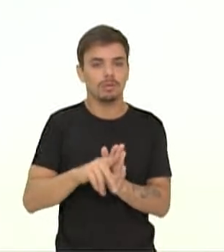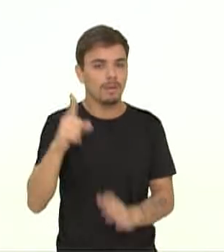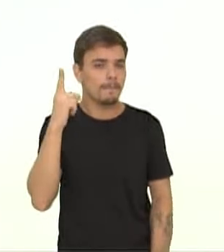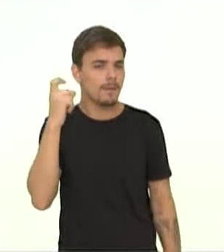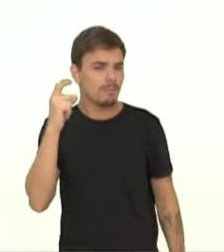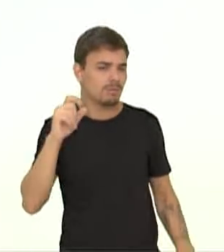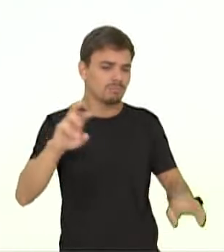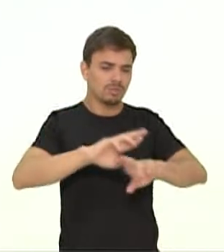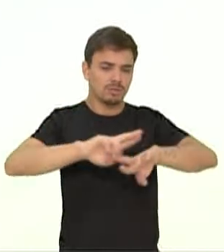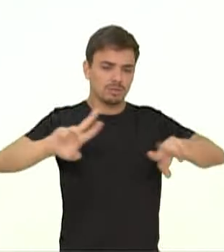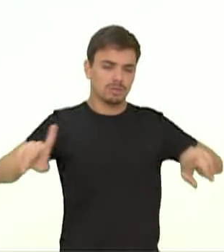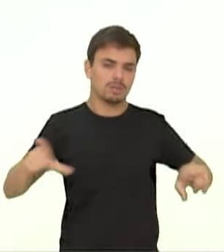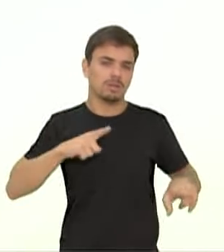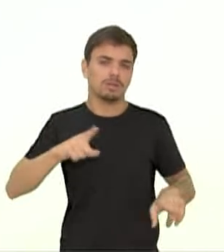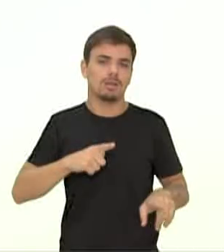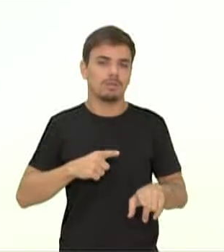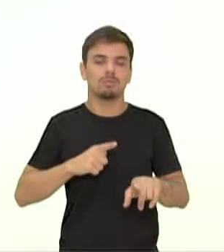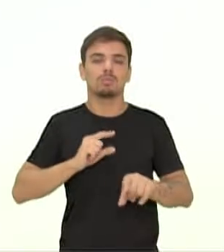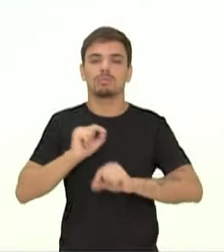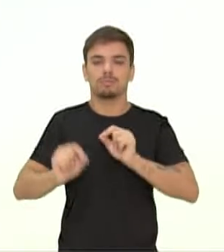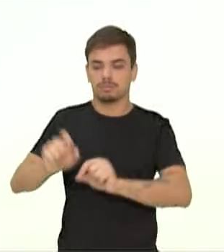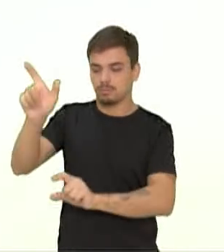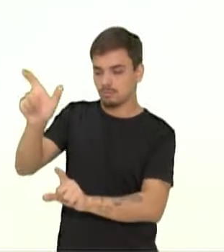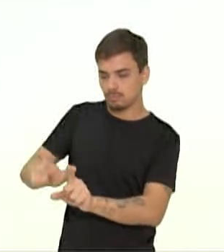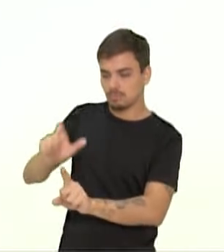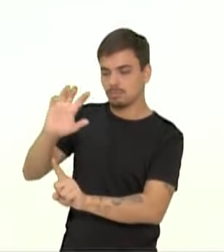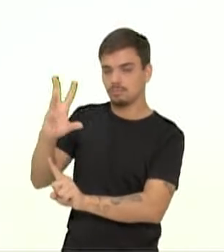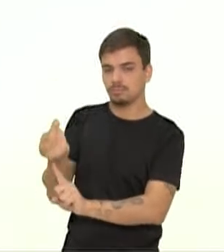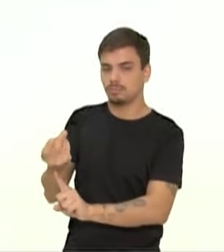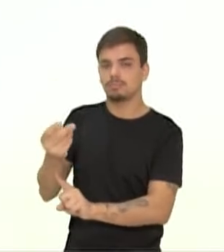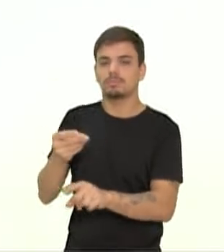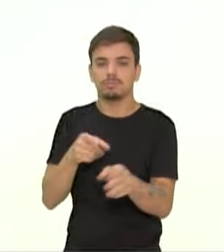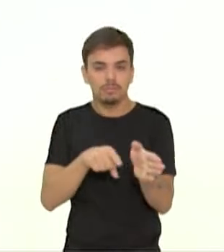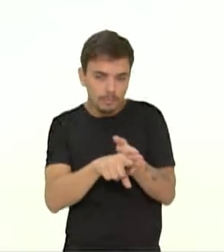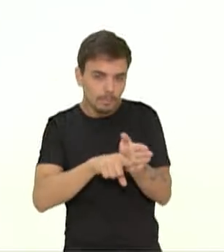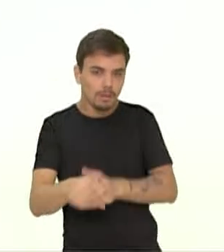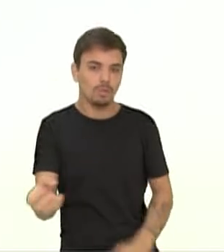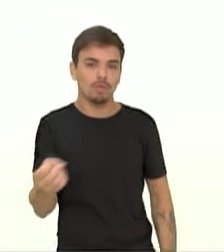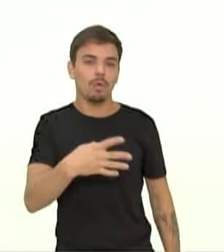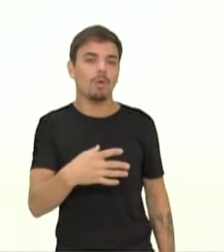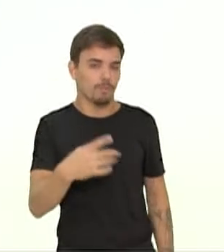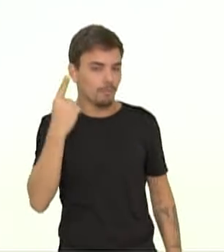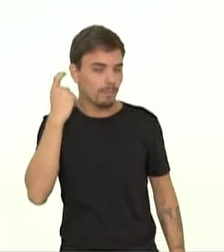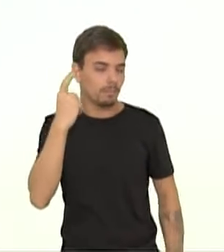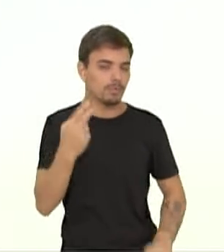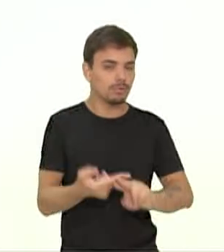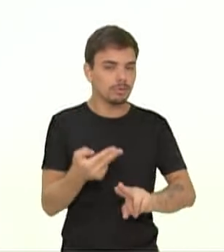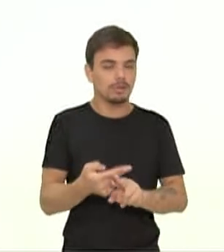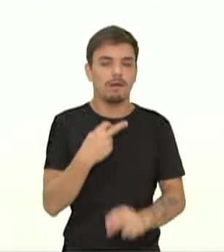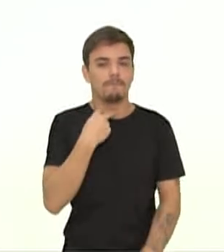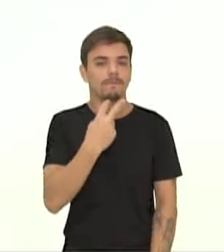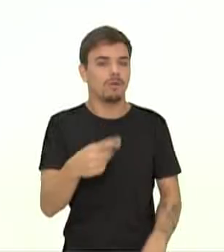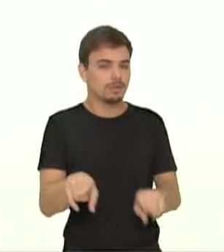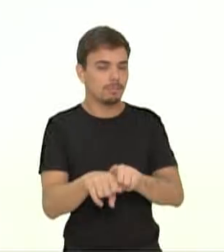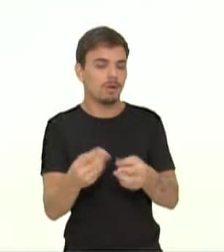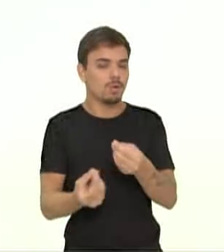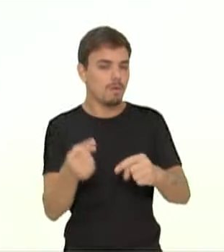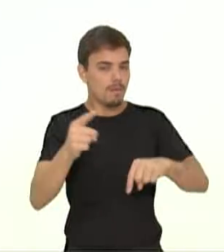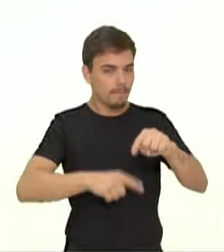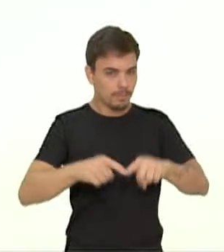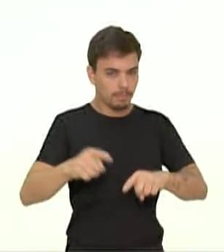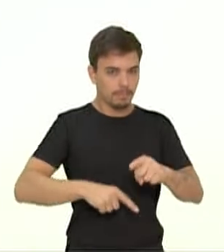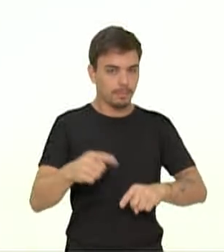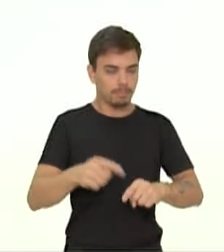mundo leva os artistas a pesquisarem novos sons, explorando novas maneiras de usar as vozes e tocar instrumentos.